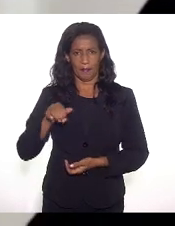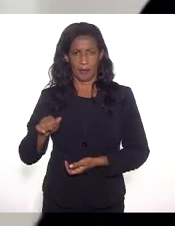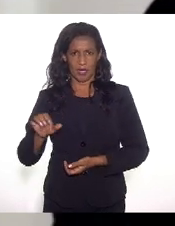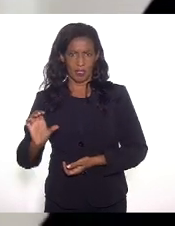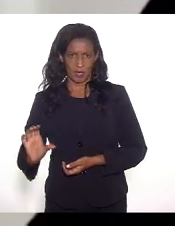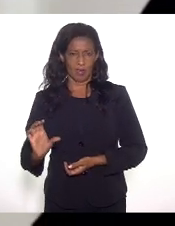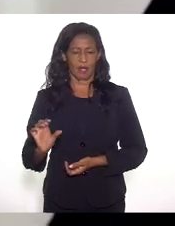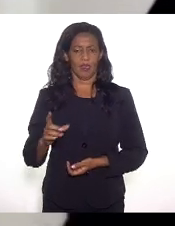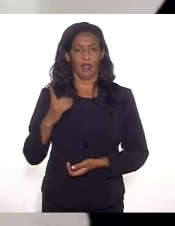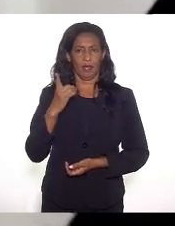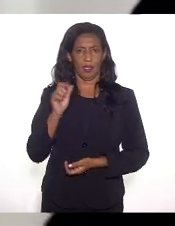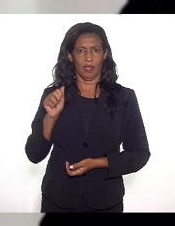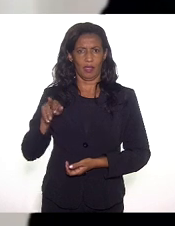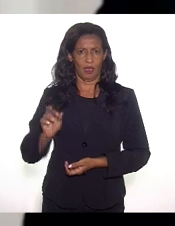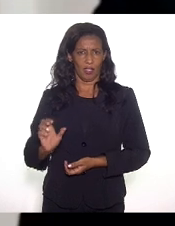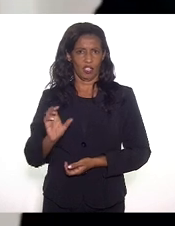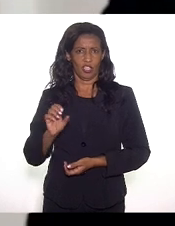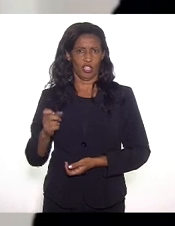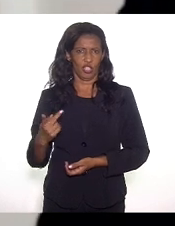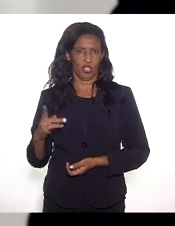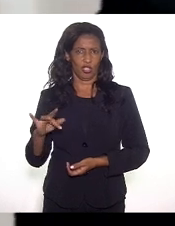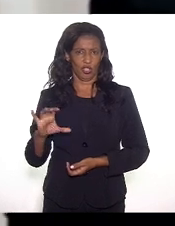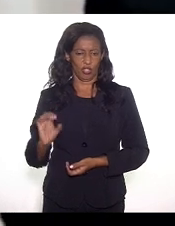Carlos Mink, Dani Monteiro e Chico Machado.